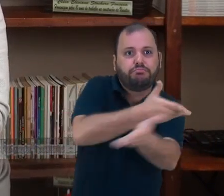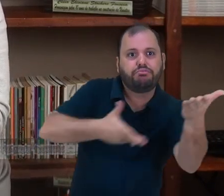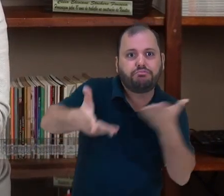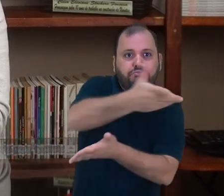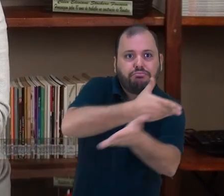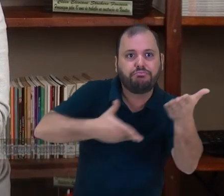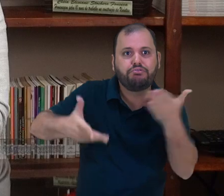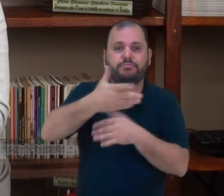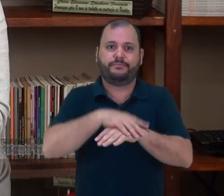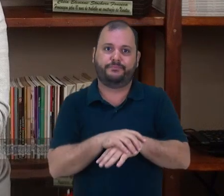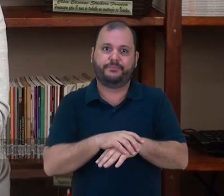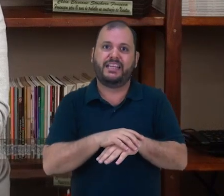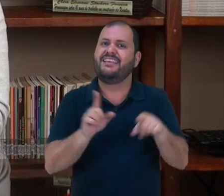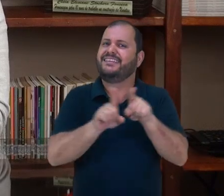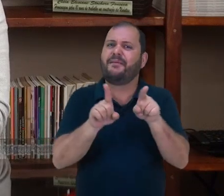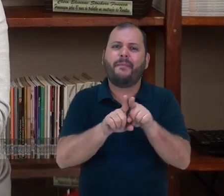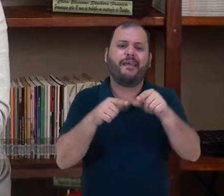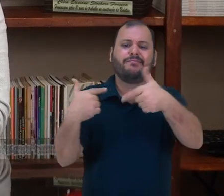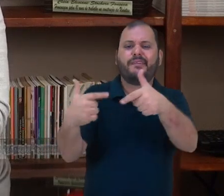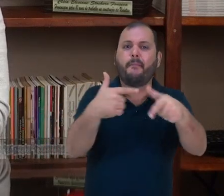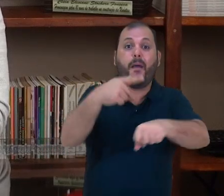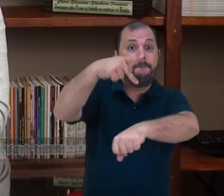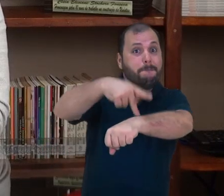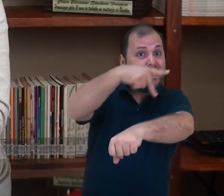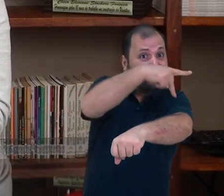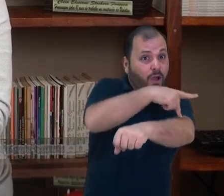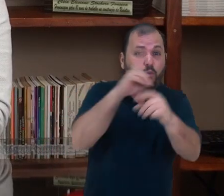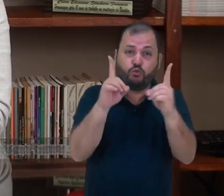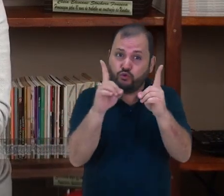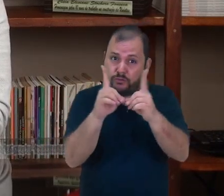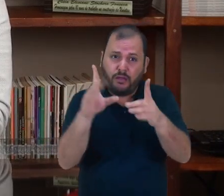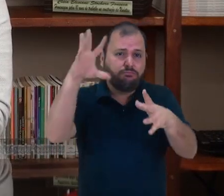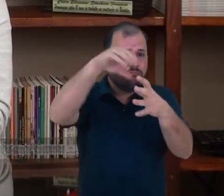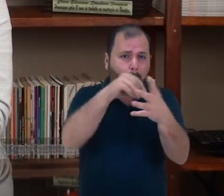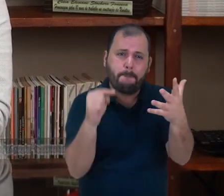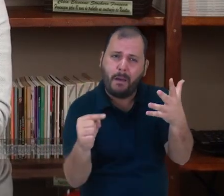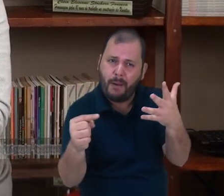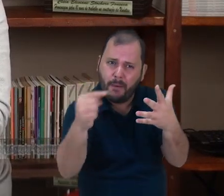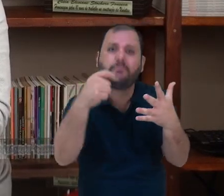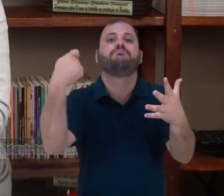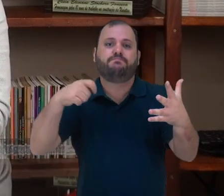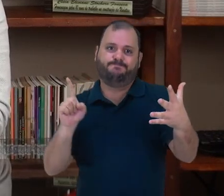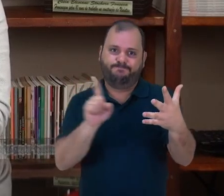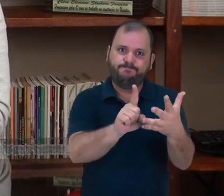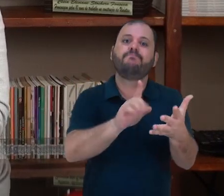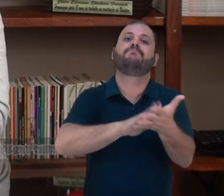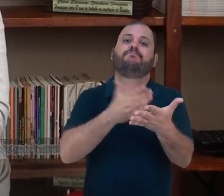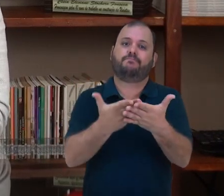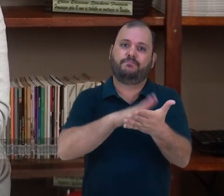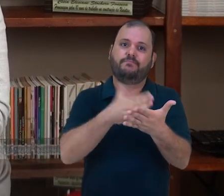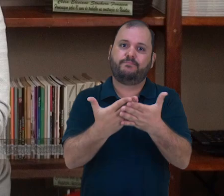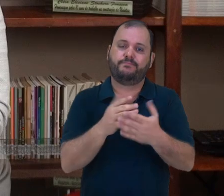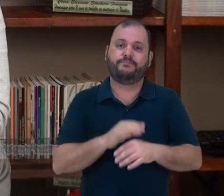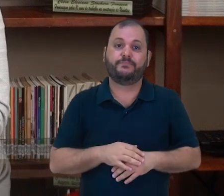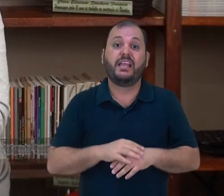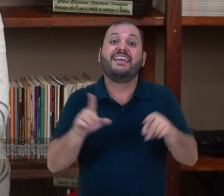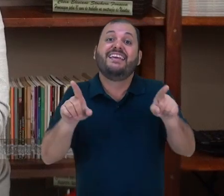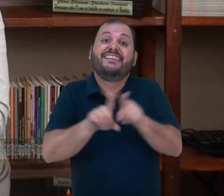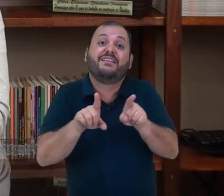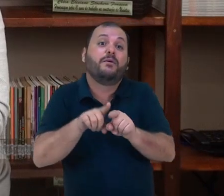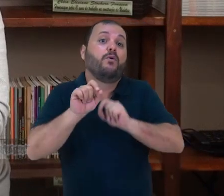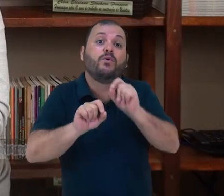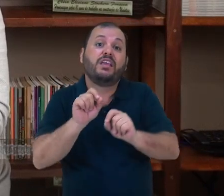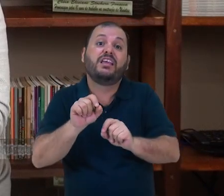as atividades didático-pedagógicas. E no apoio à acessibilidade aos serviços e às